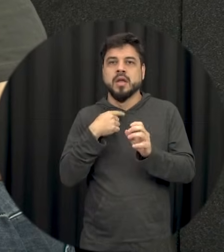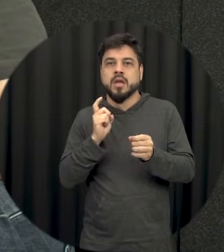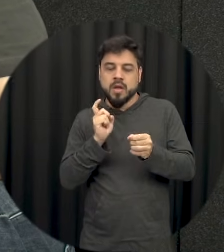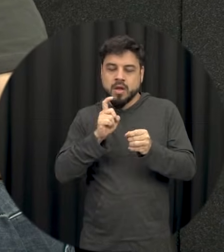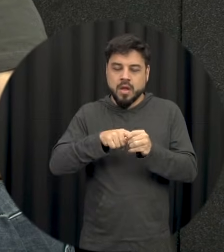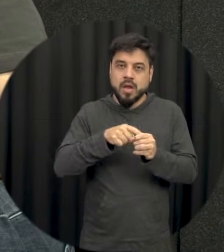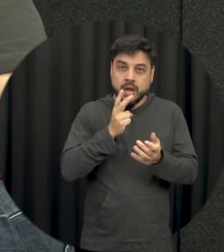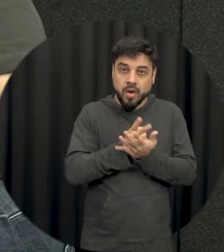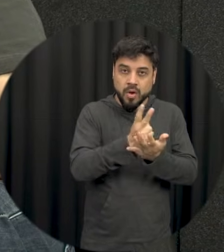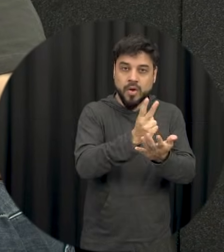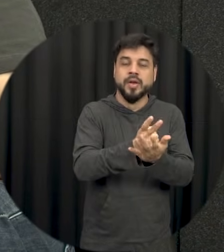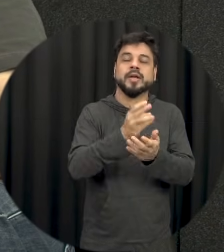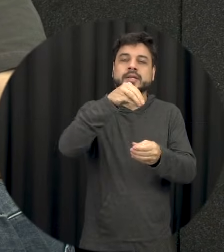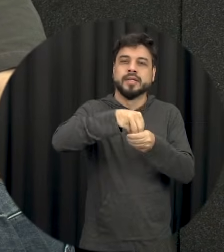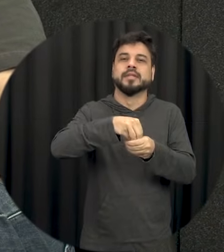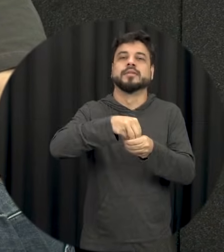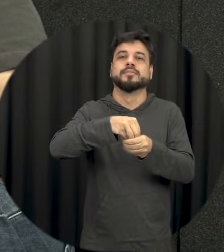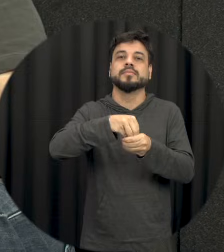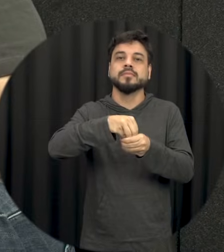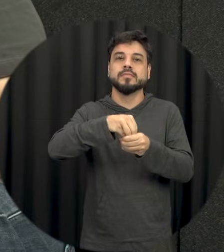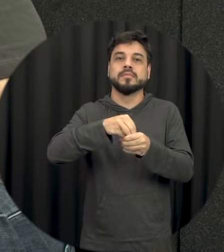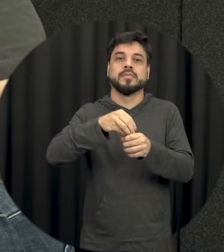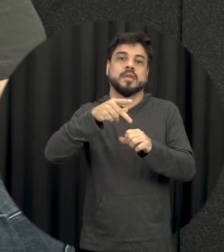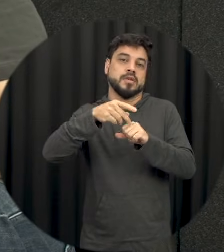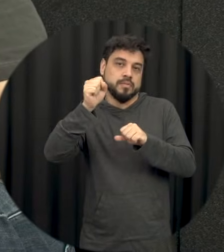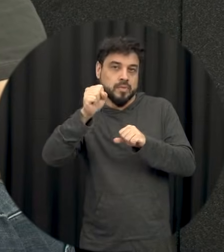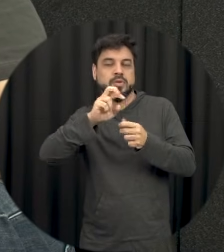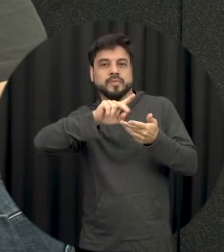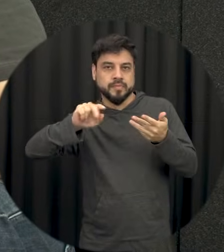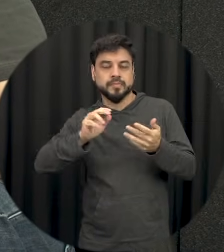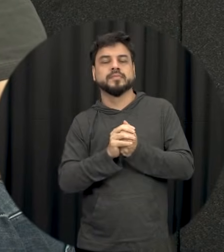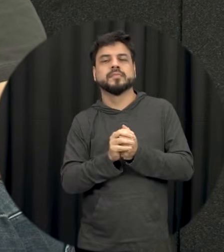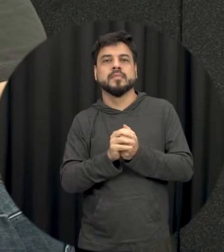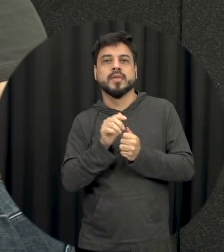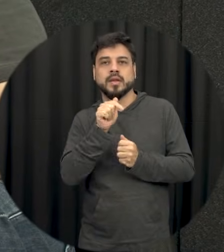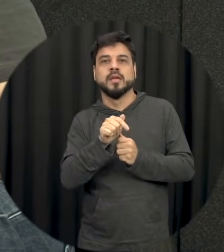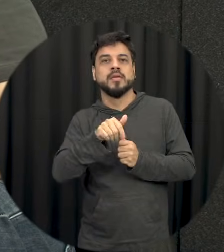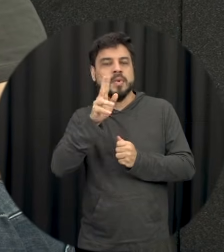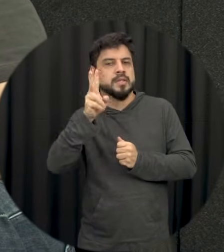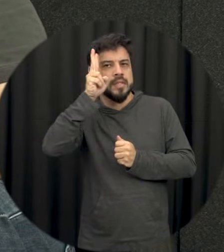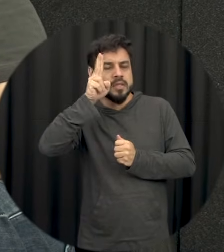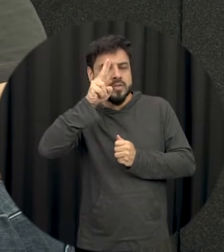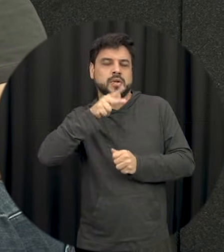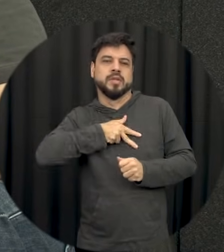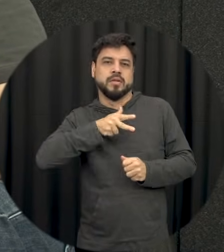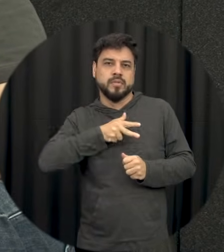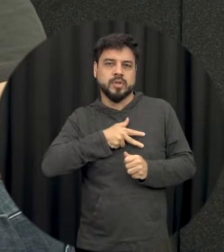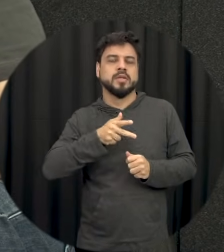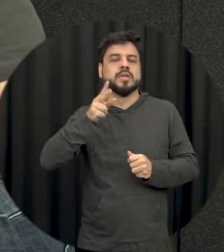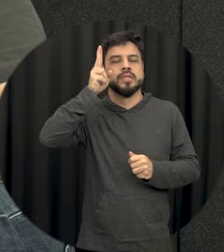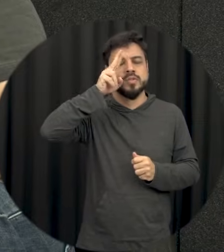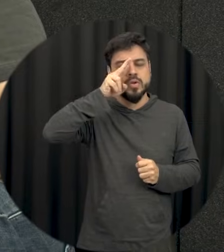pós-graduação, orientação de iniciação científica, etc., tem sido voltado muito para a história da antropologia, né? História do